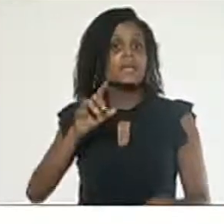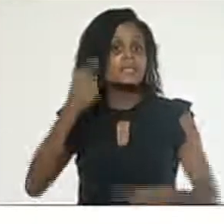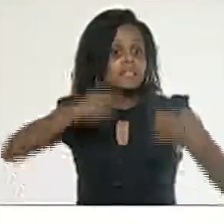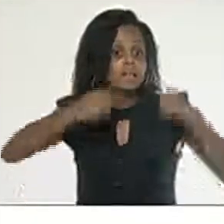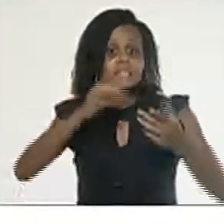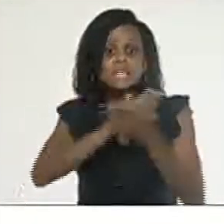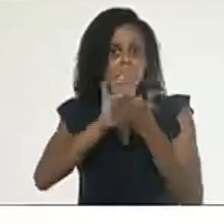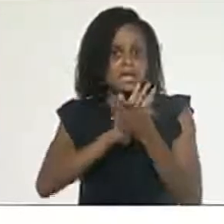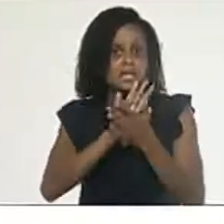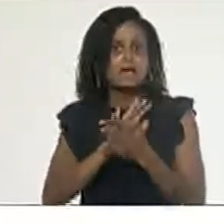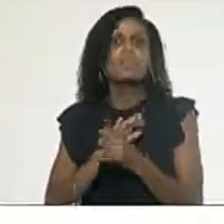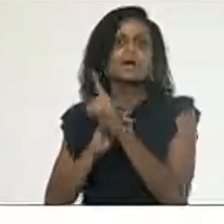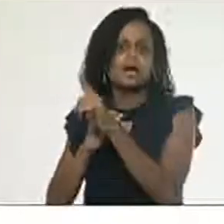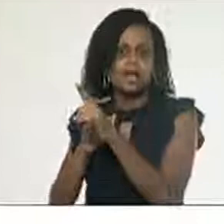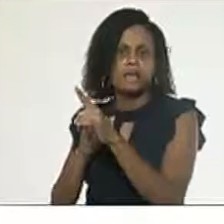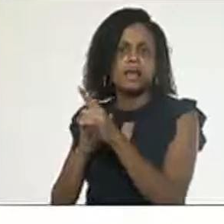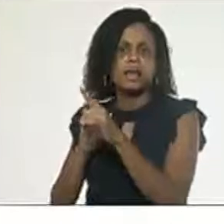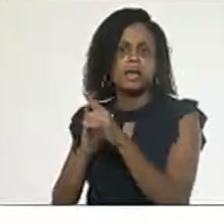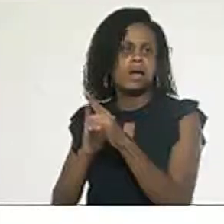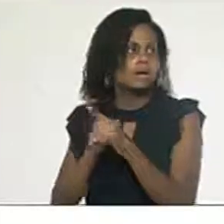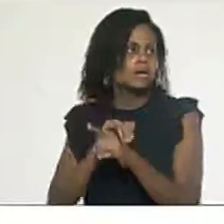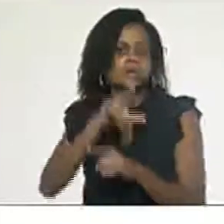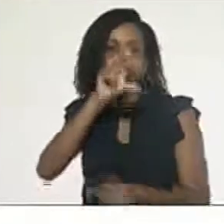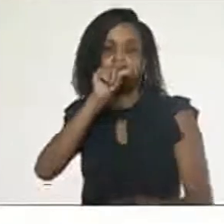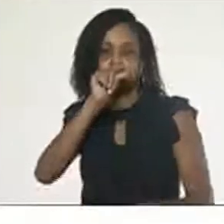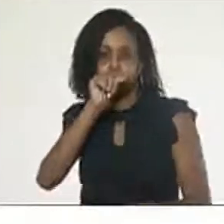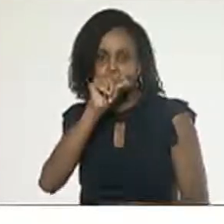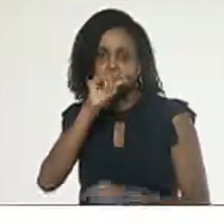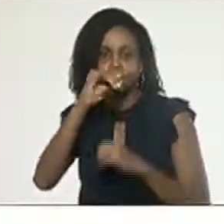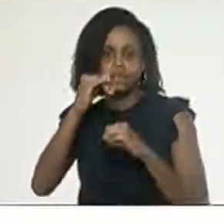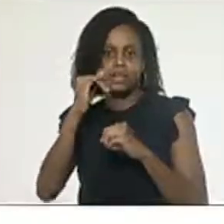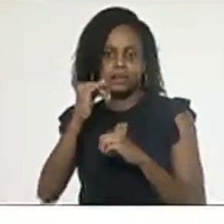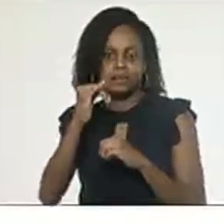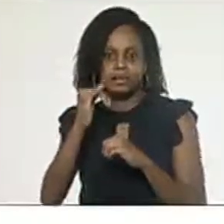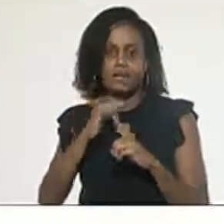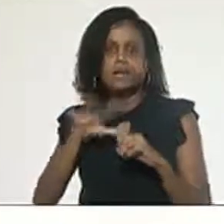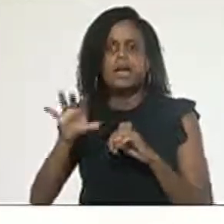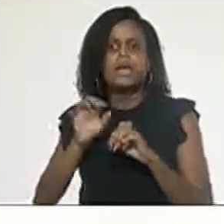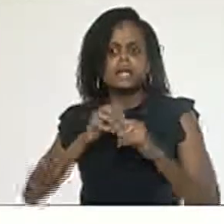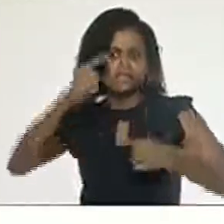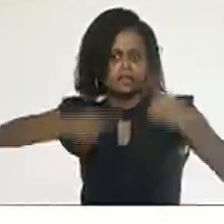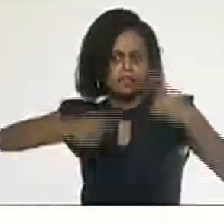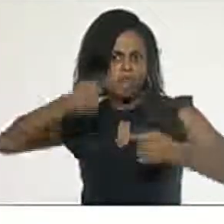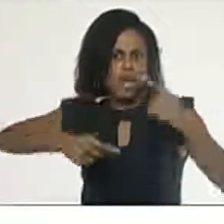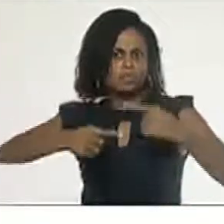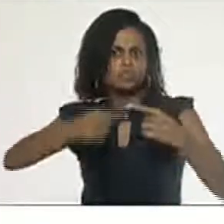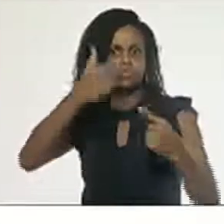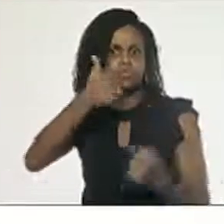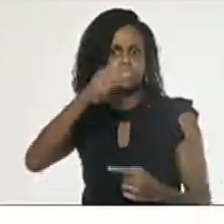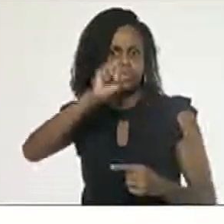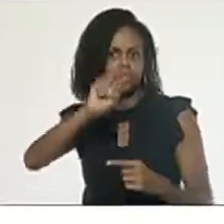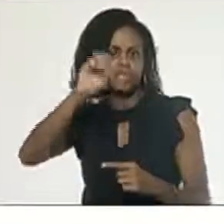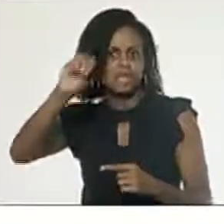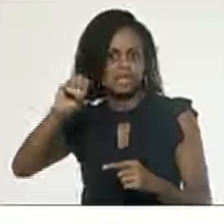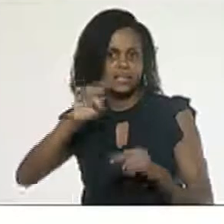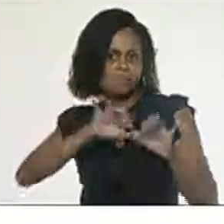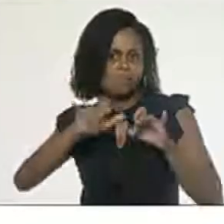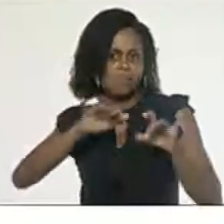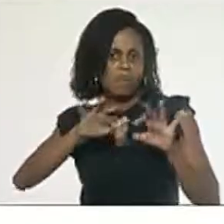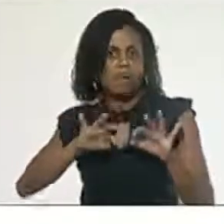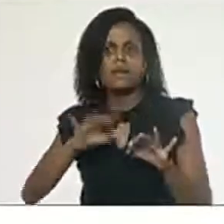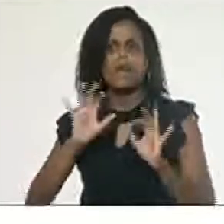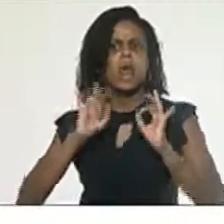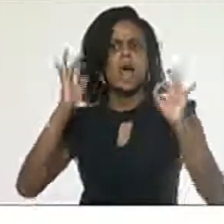Agora no Twitter ele faz todos os debates com 280 caracteres e acha que está lacrando. Isso não é forma